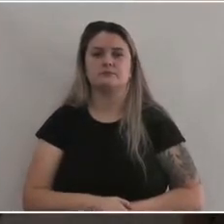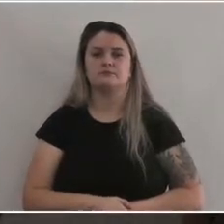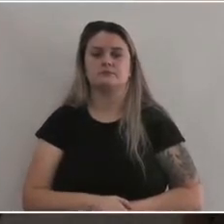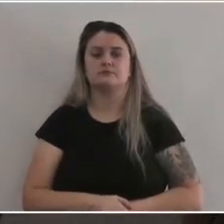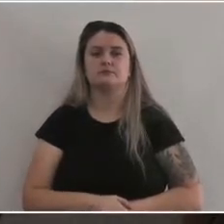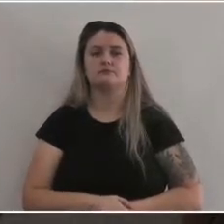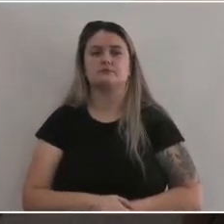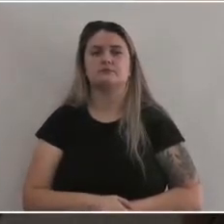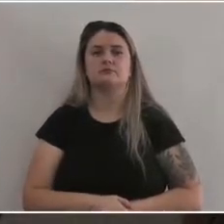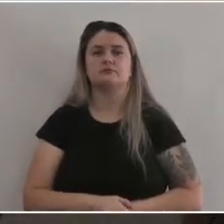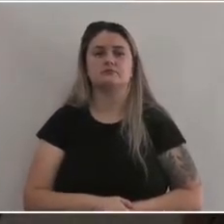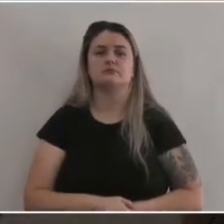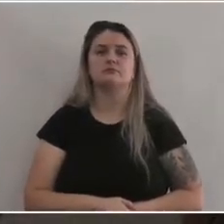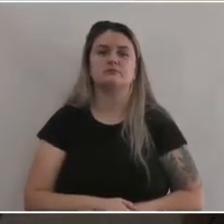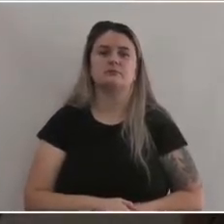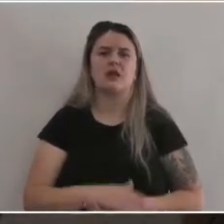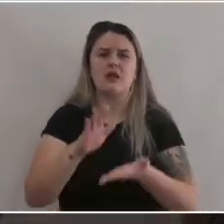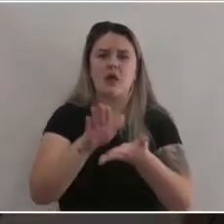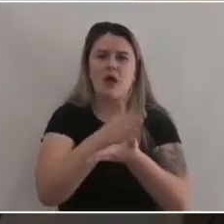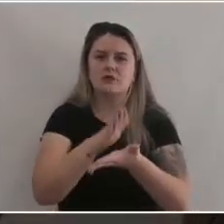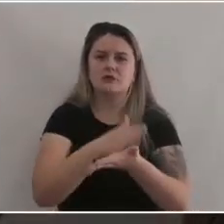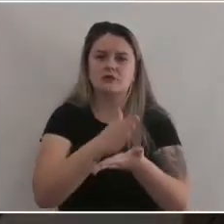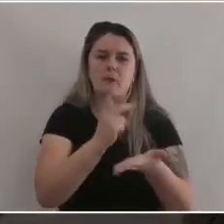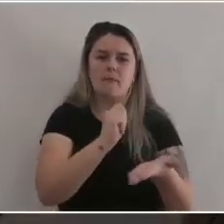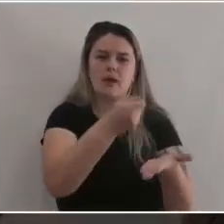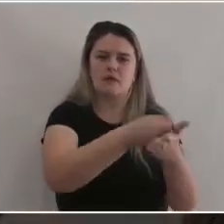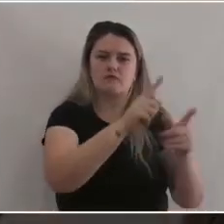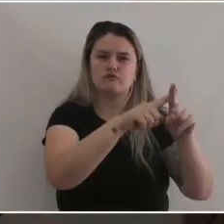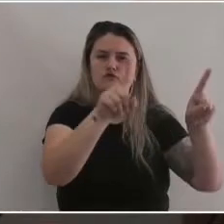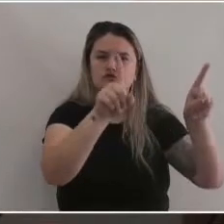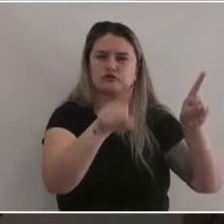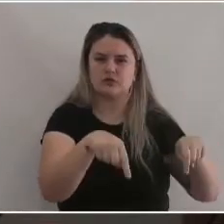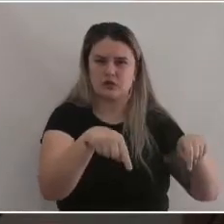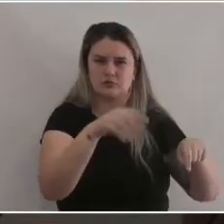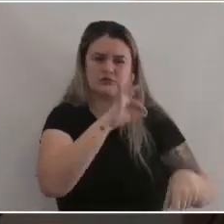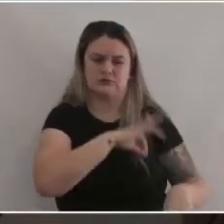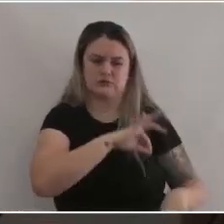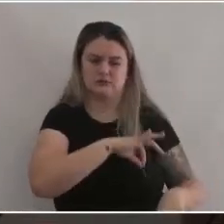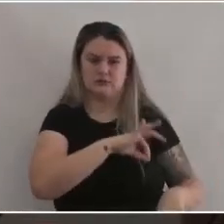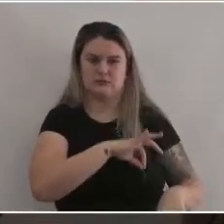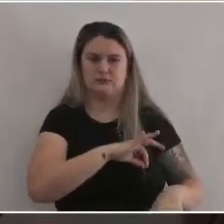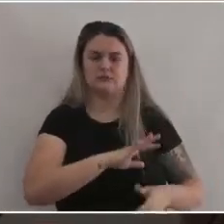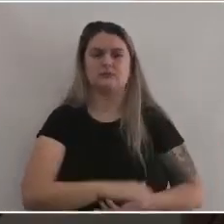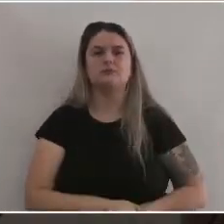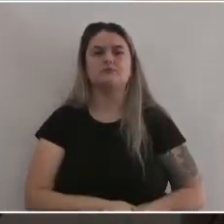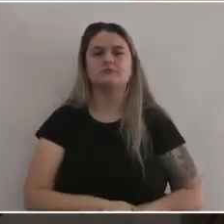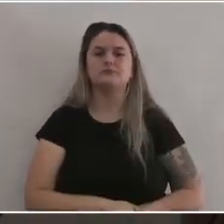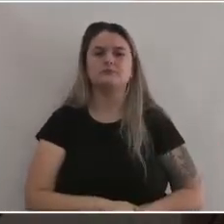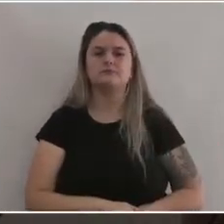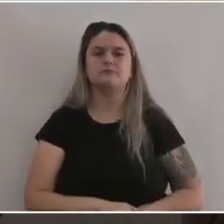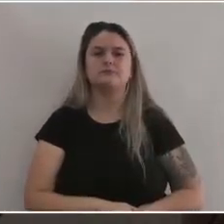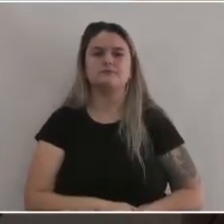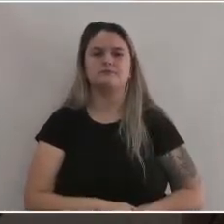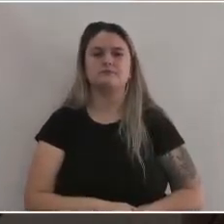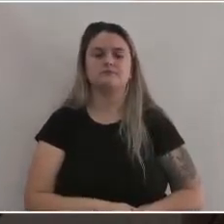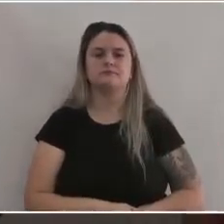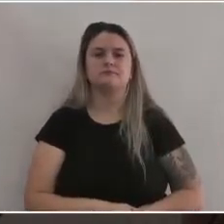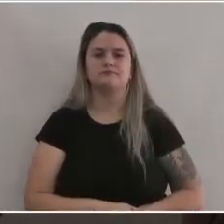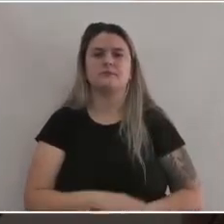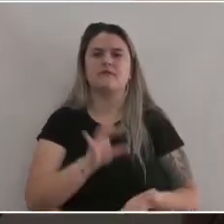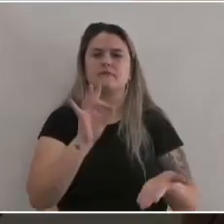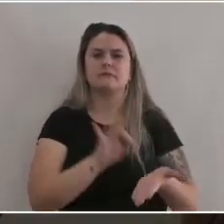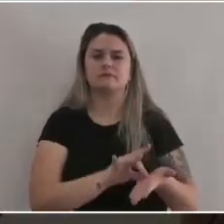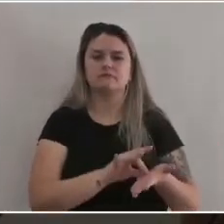De forma consolidada, despesas de pessoal e encargos, vencimentos mais obrigações patronais.